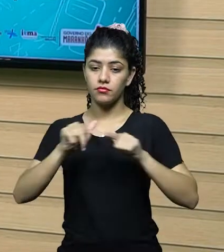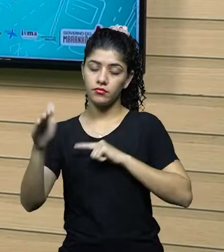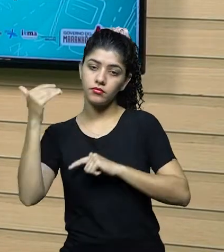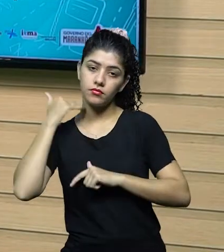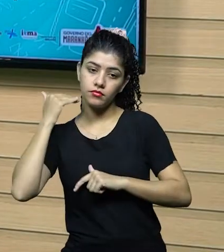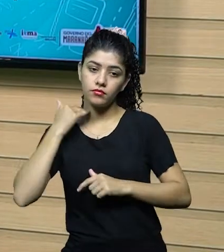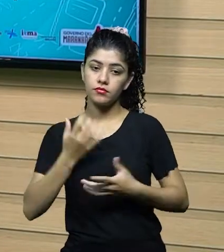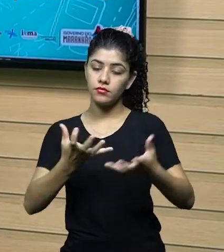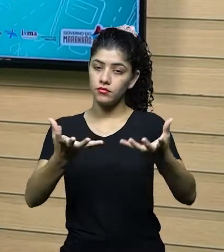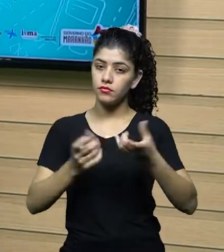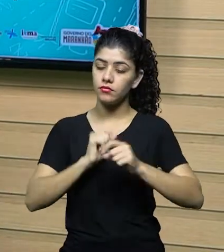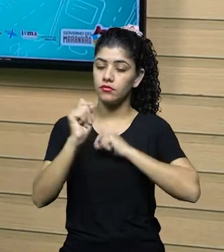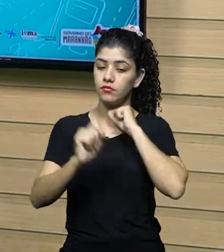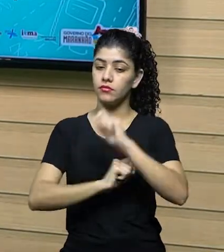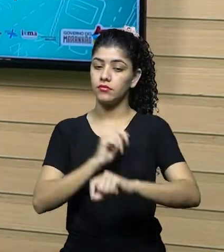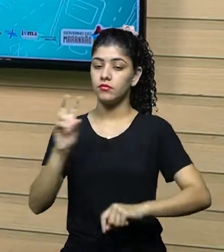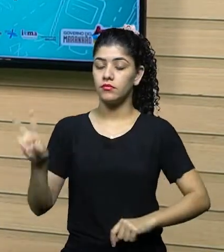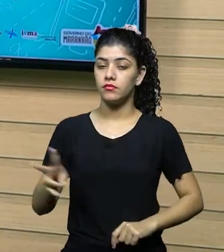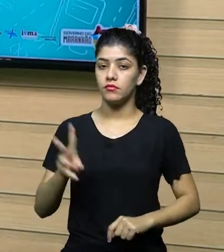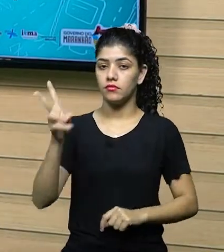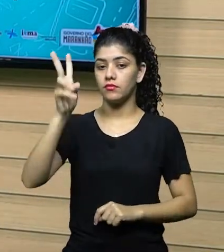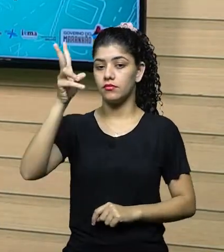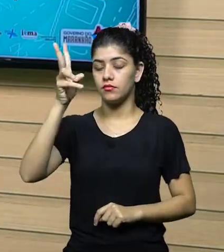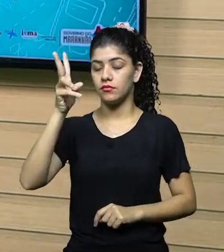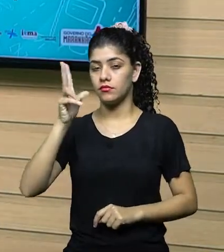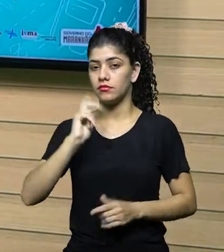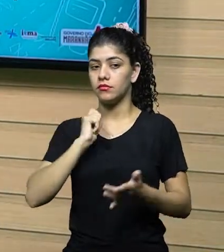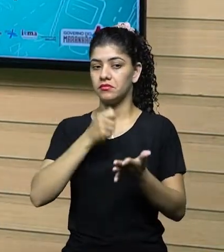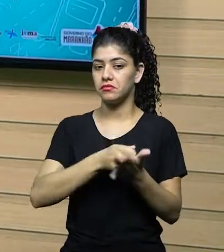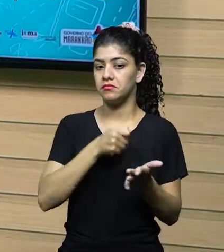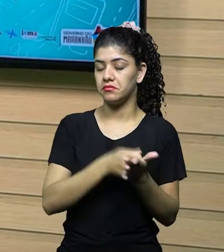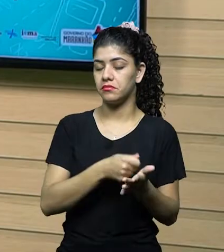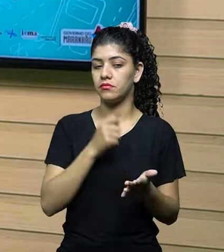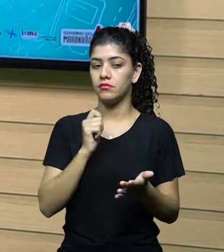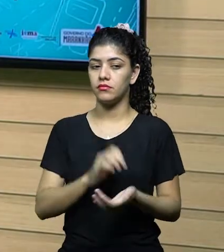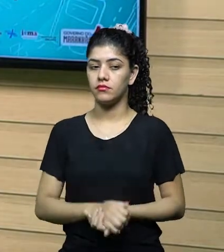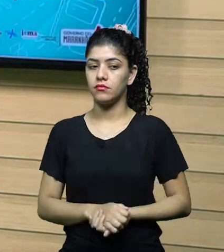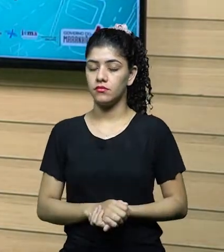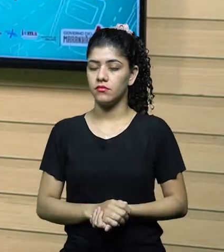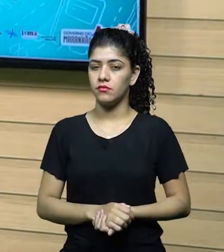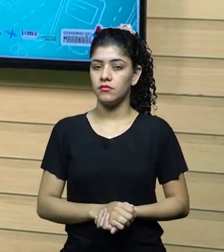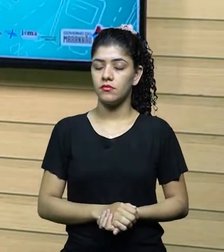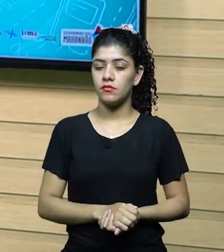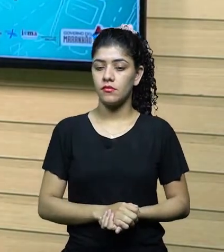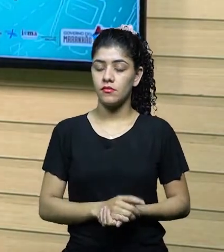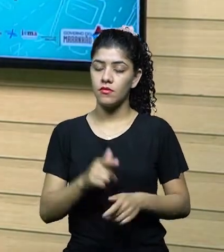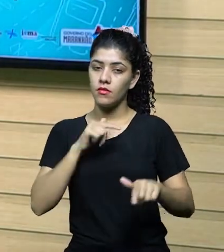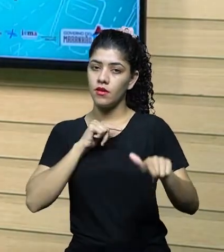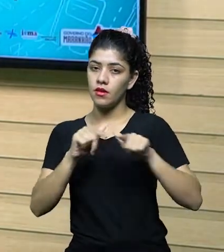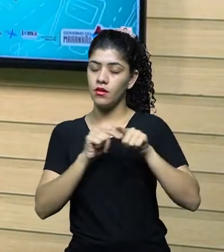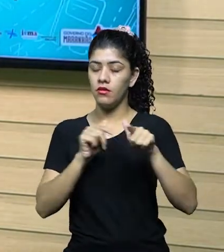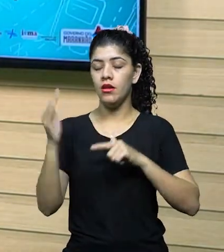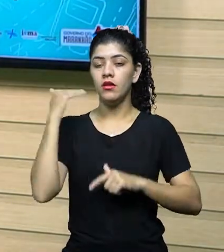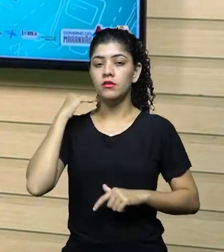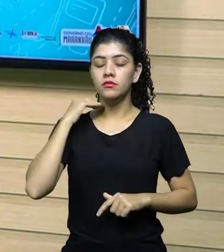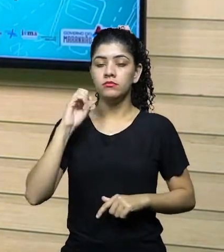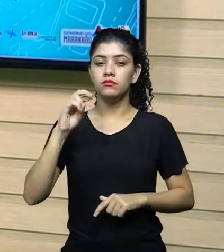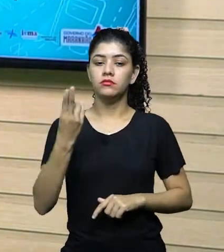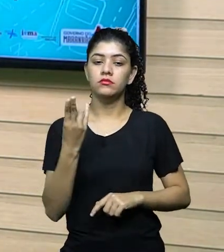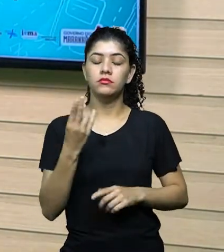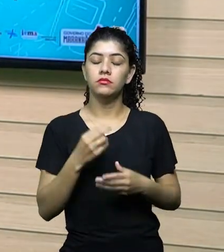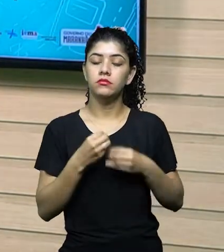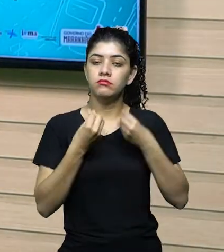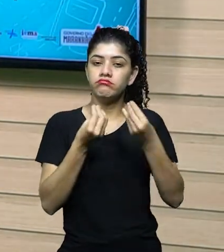querer extrair de você um valor referente às tarifas que ele cobra dos serviços bancários, ou pela oferta